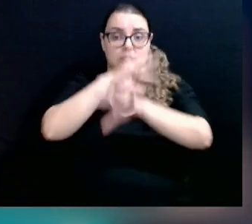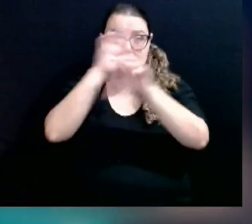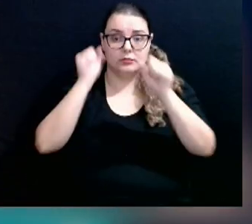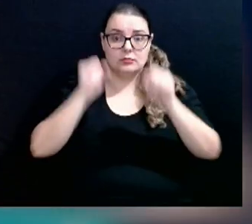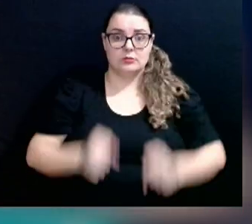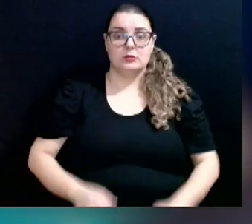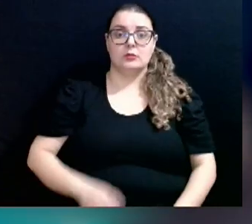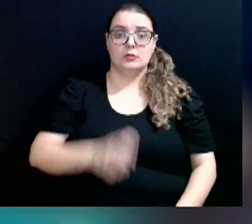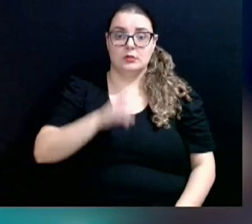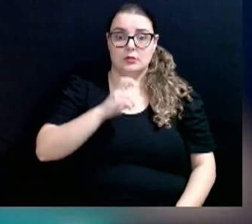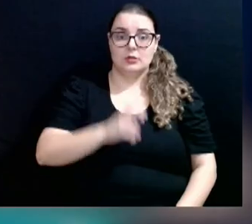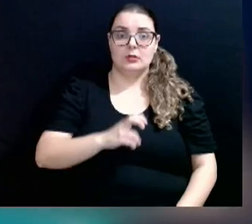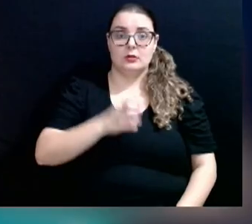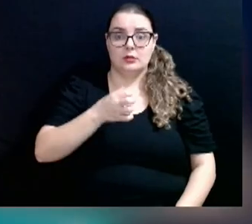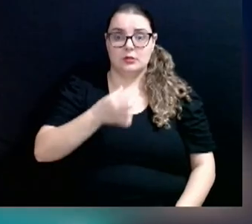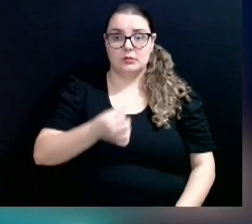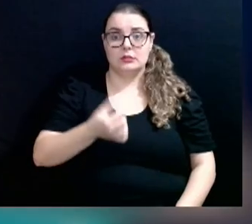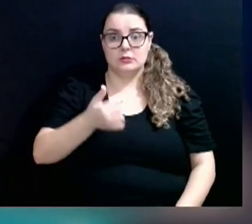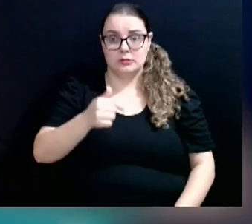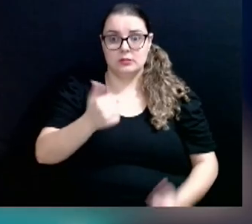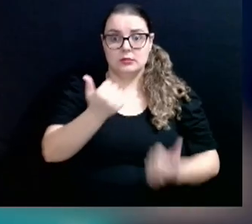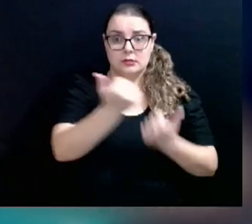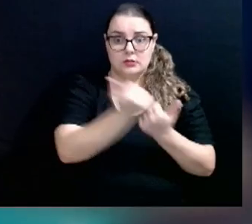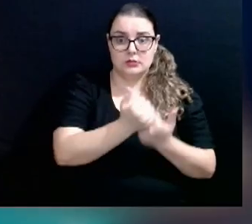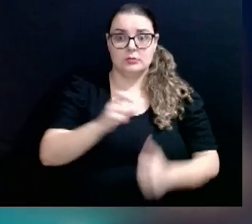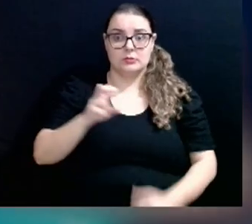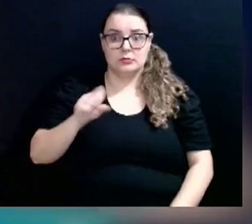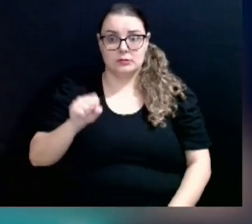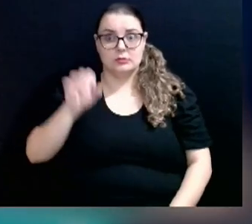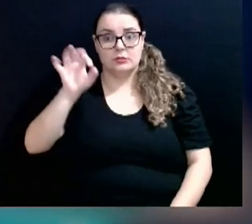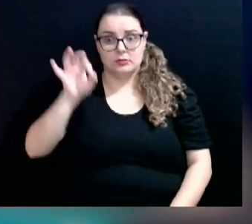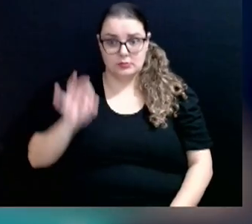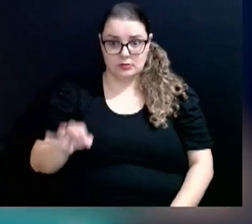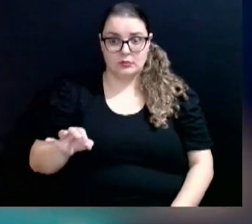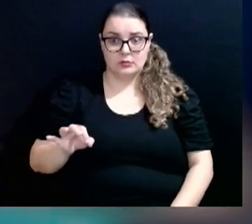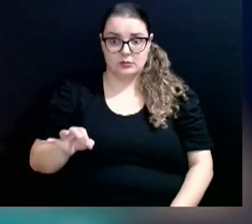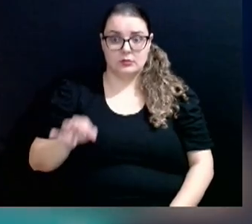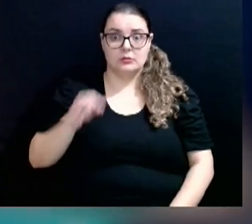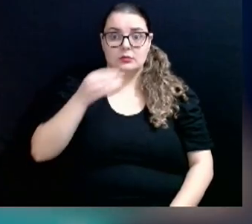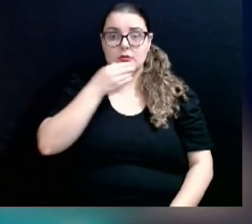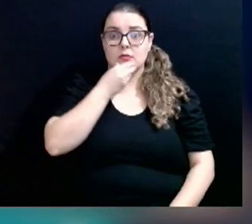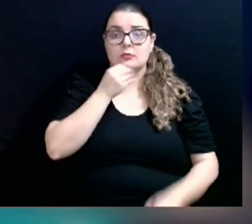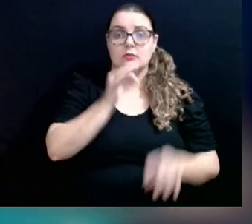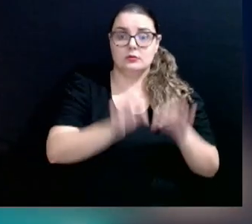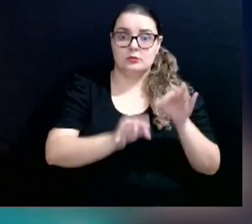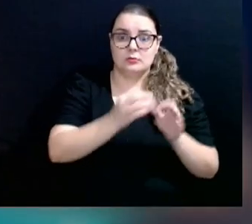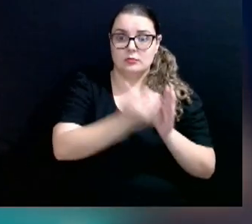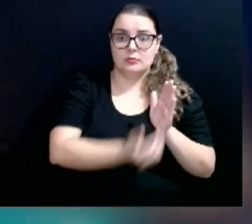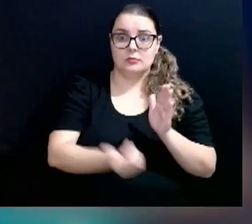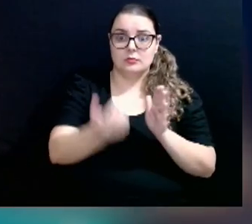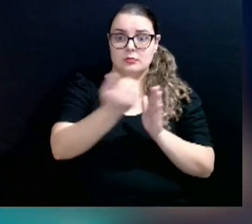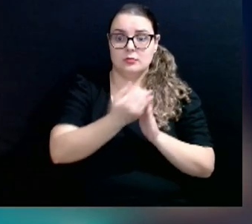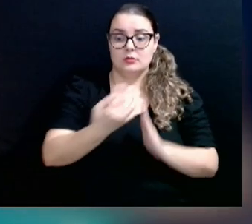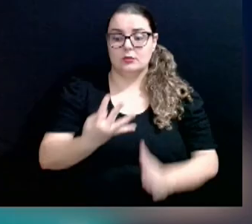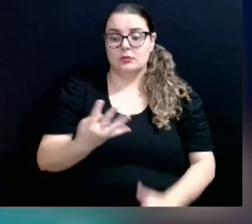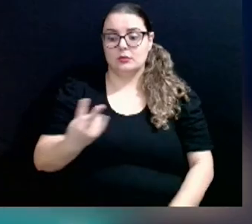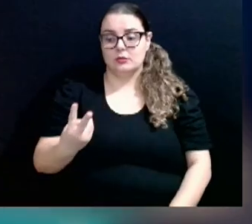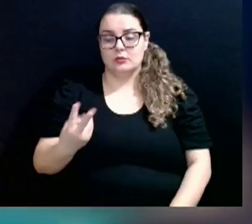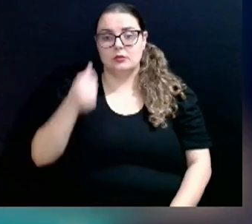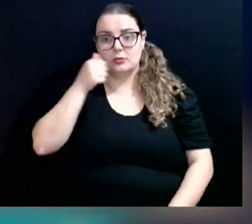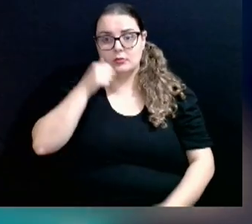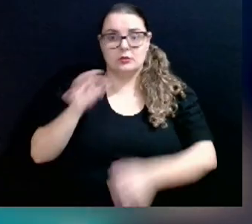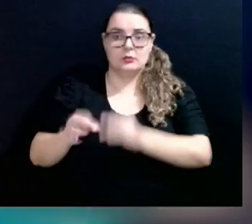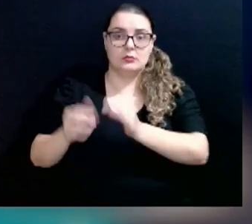567 cargos, sendo 58% de desembargadores e 42% de desembargadoras.